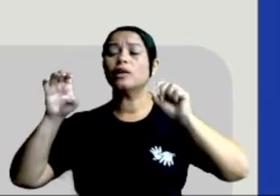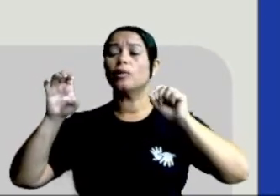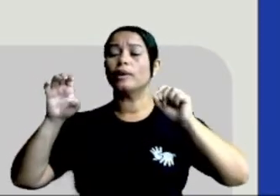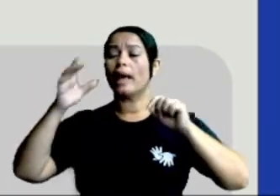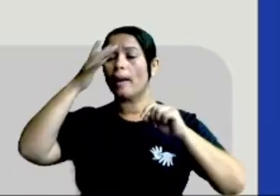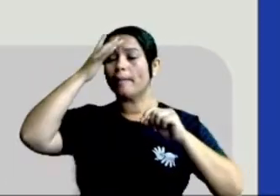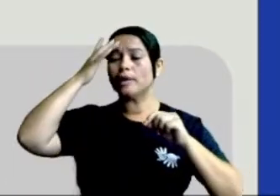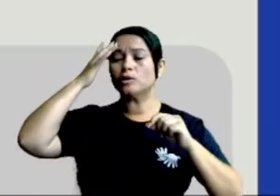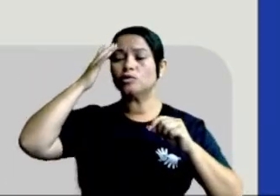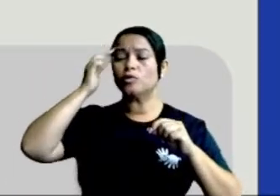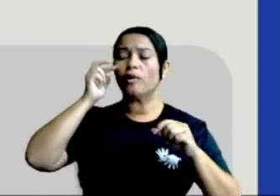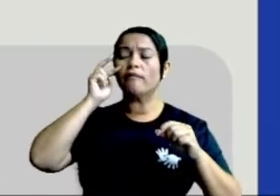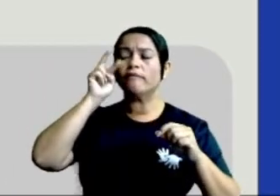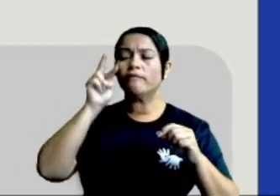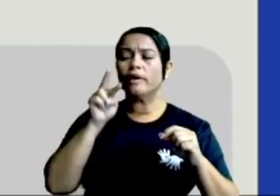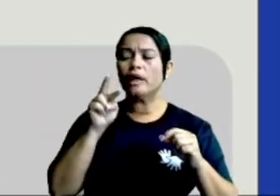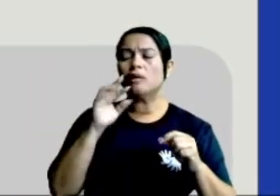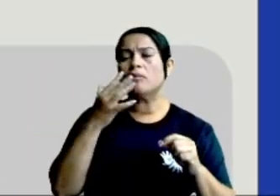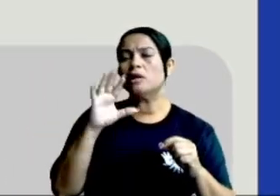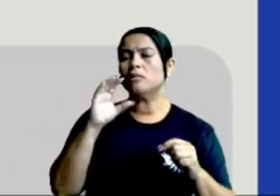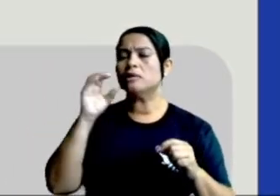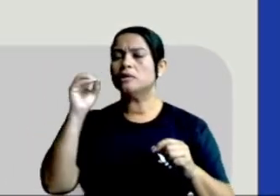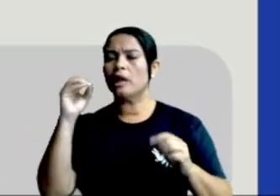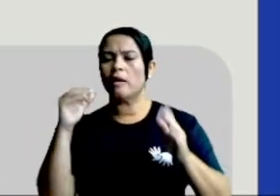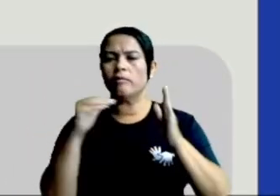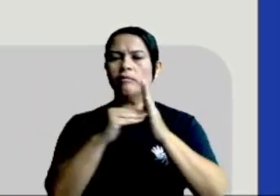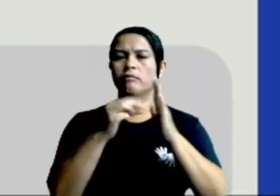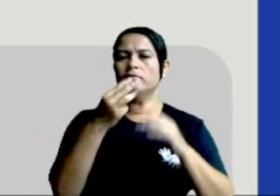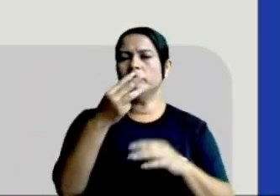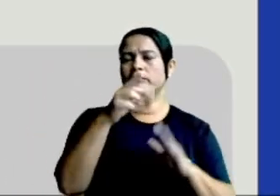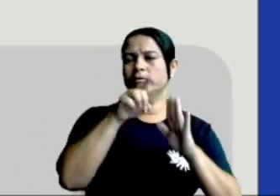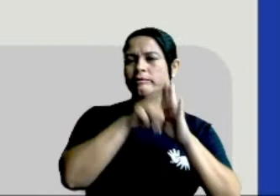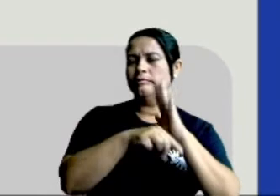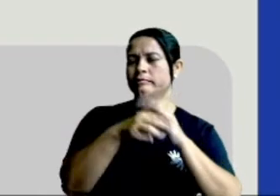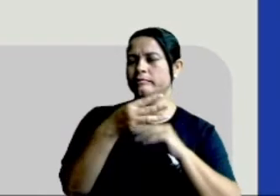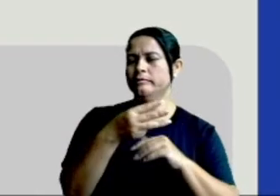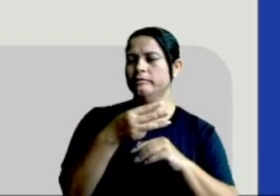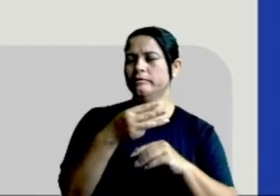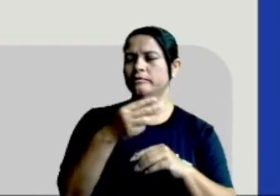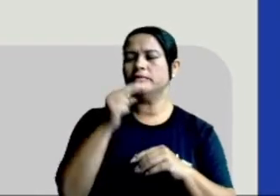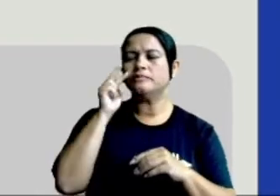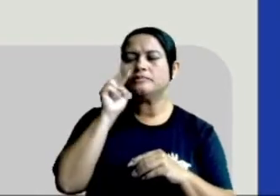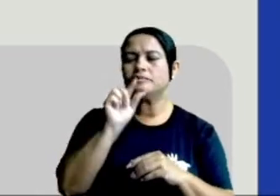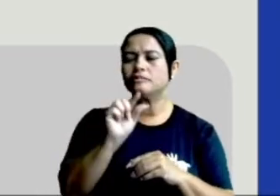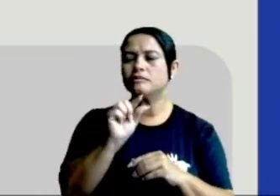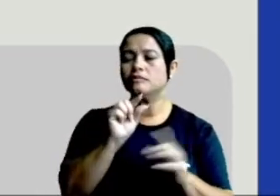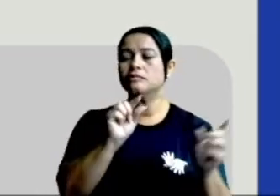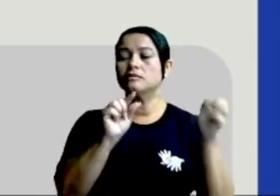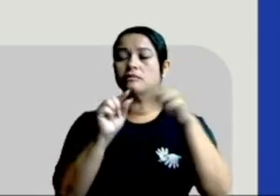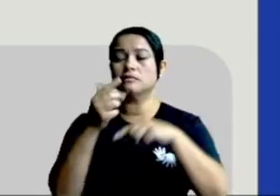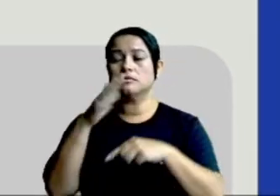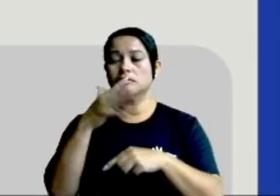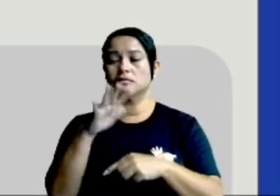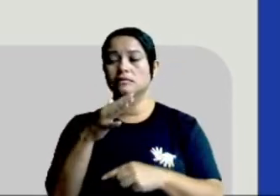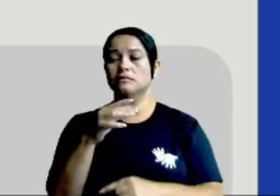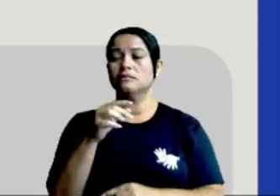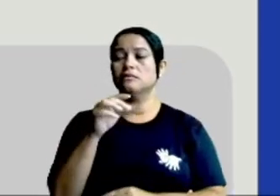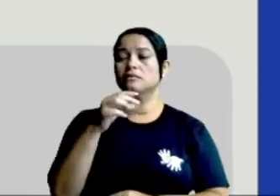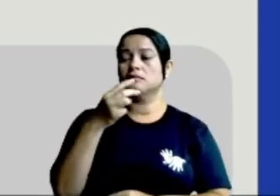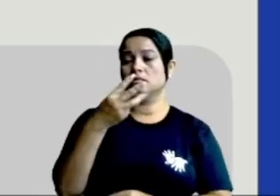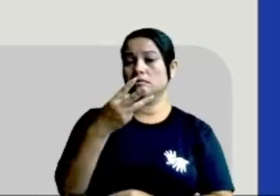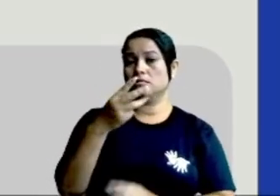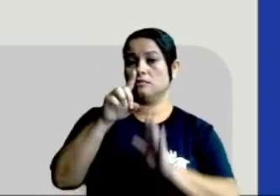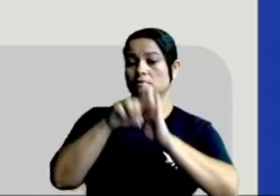baixa miopia, né? Que vai um grau de 0 a -3. Então, uma pessoa de miopia moderada, que vai de um grau de